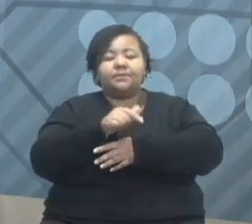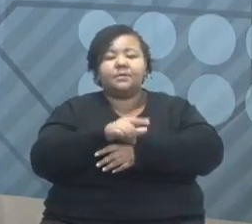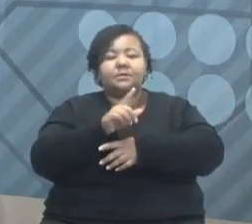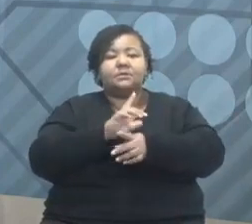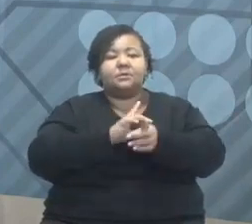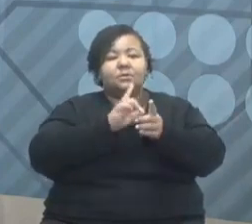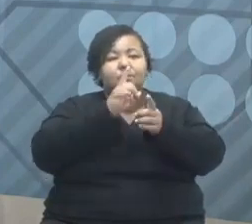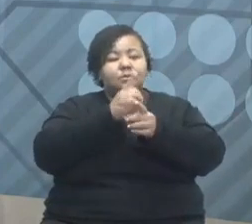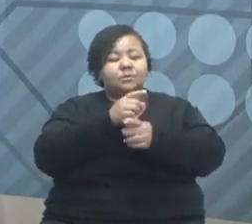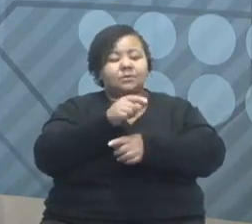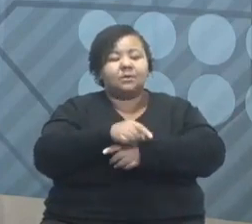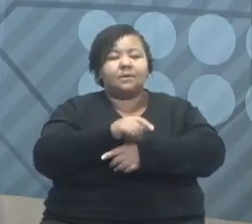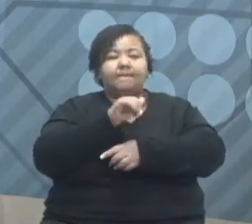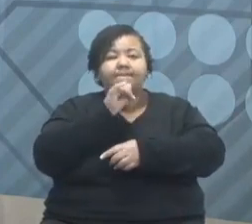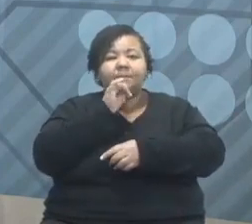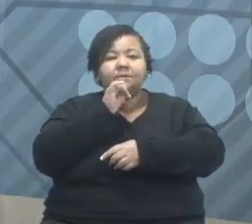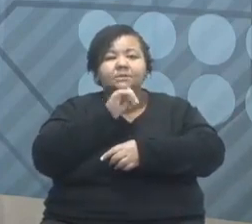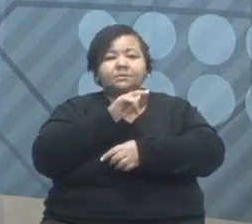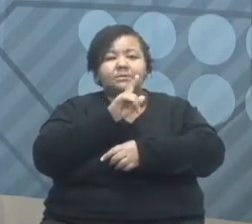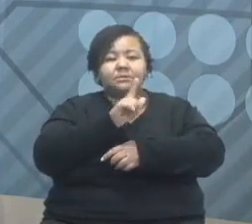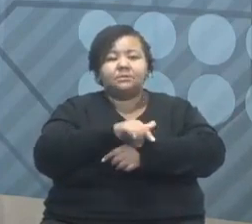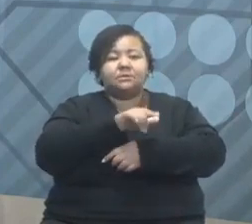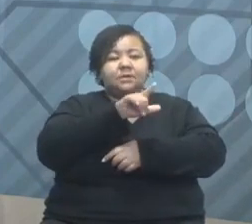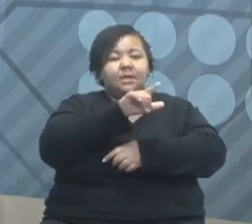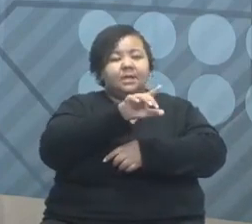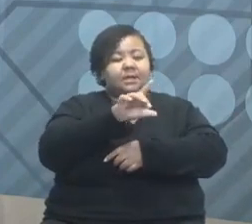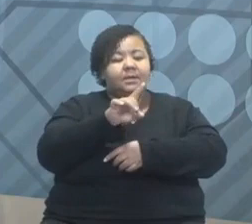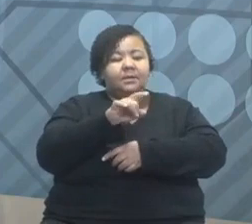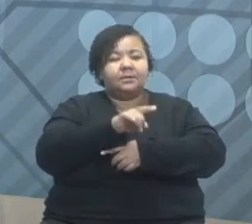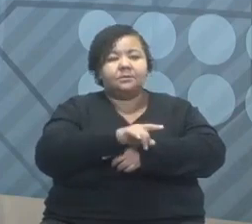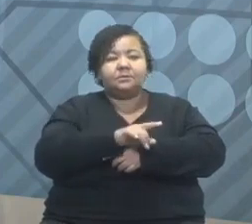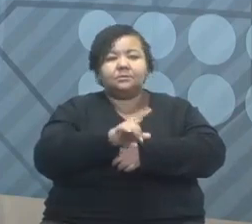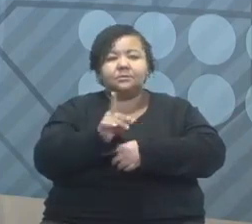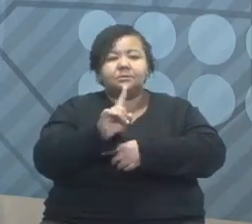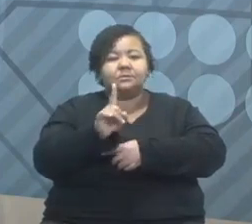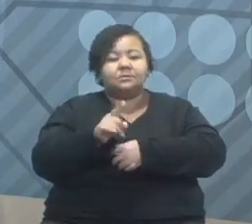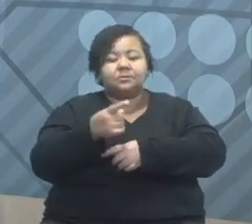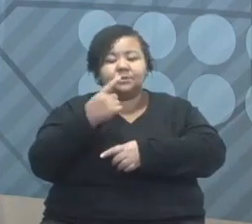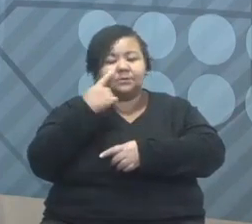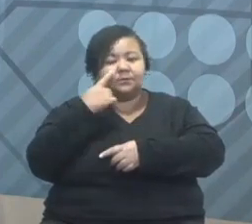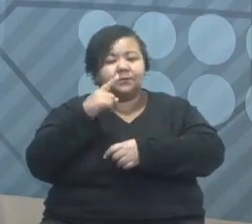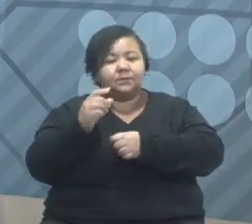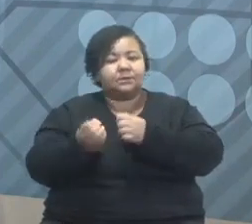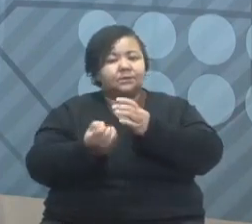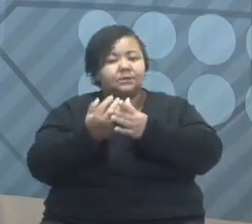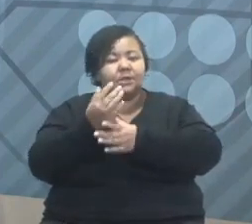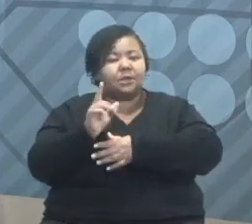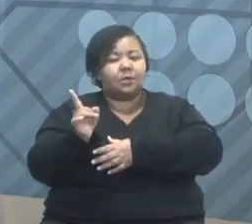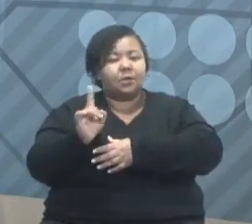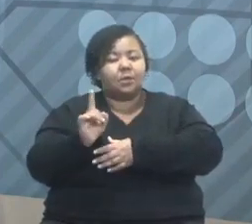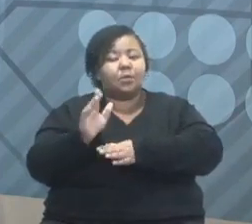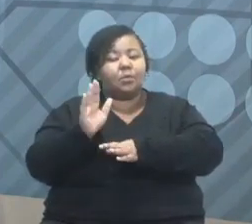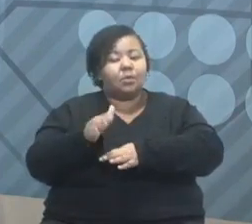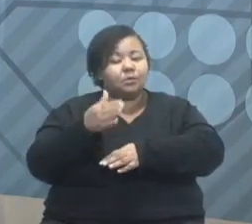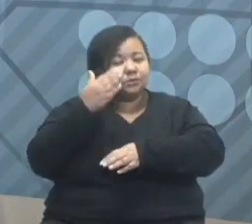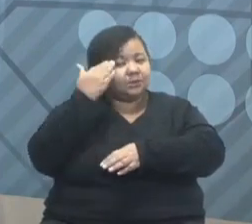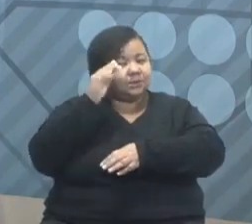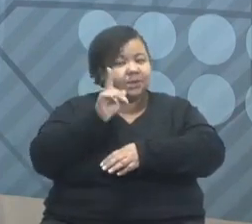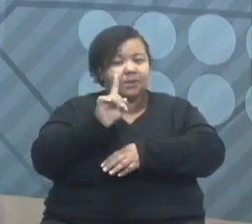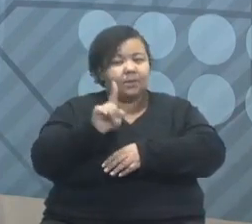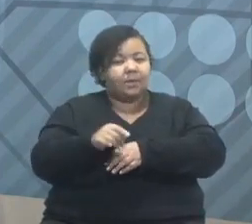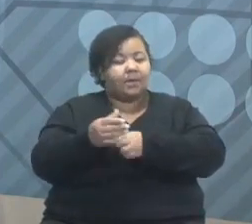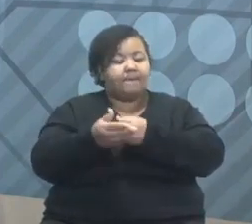que ele é LD, linearmente dependente, não preciso nem verificar se ele gera ou não. Eu já sei que ele não é uma